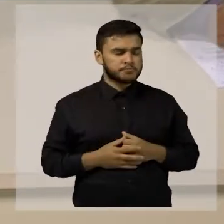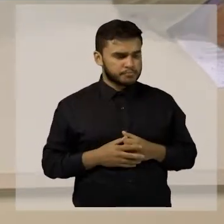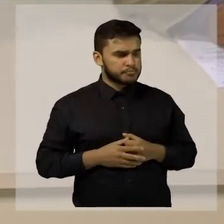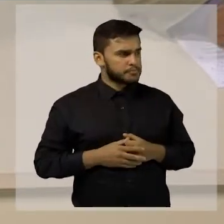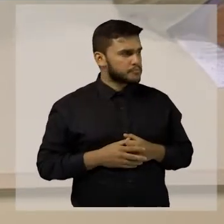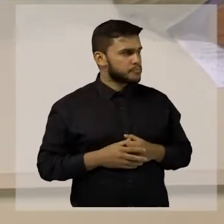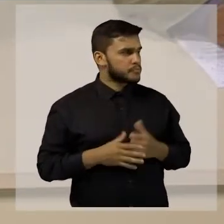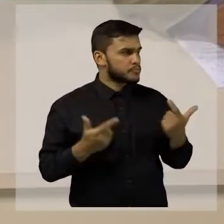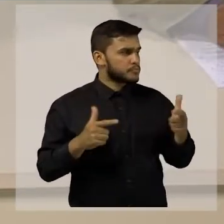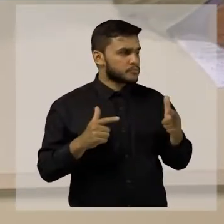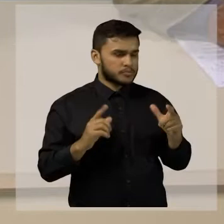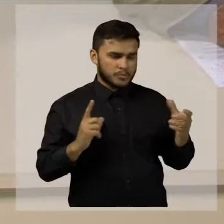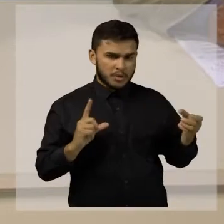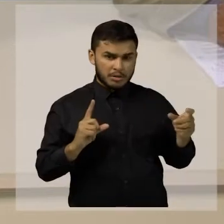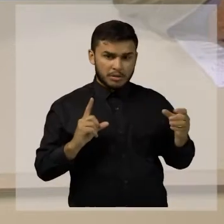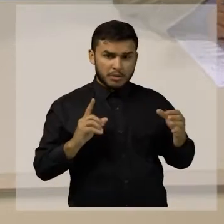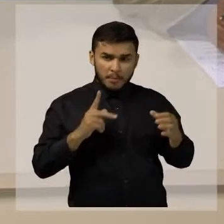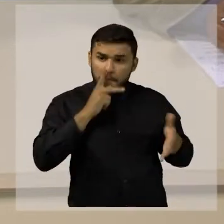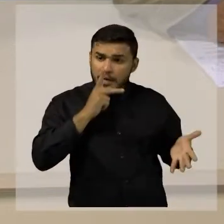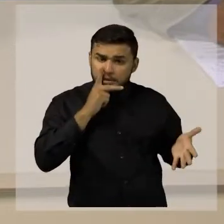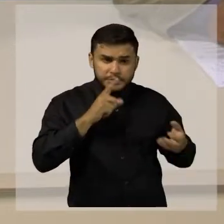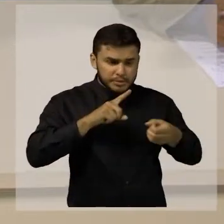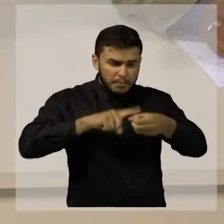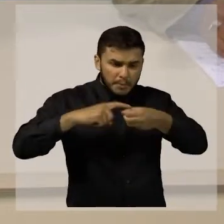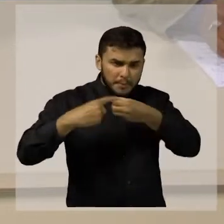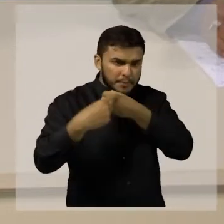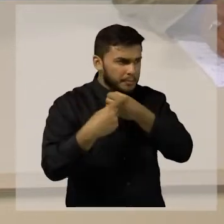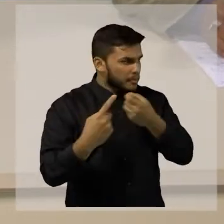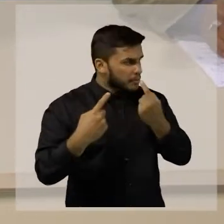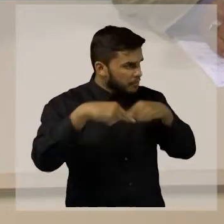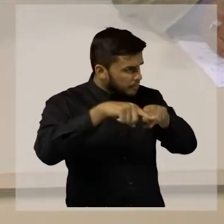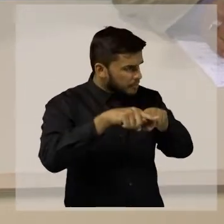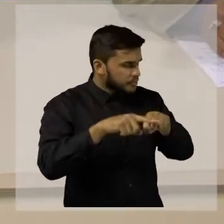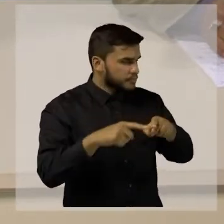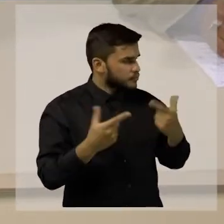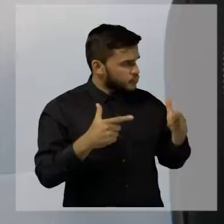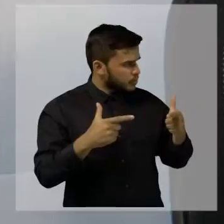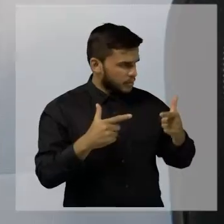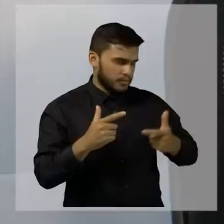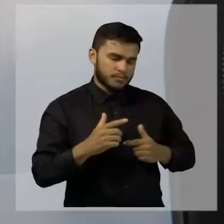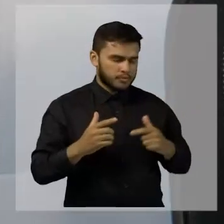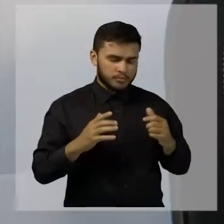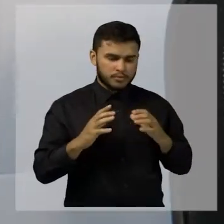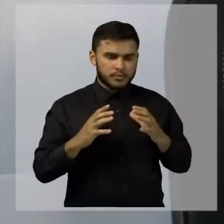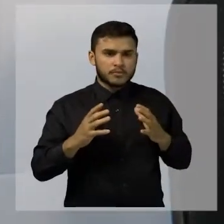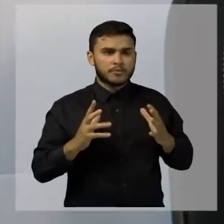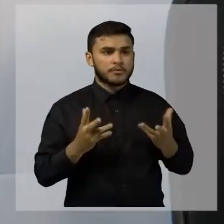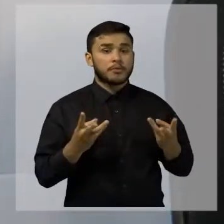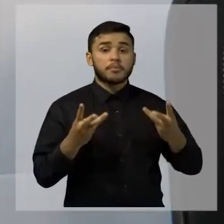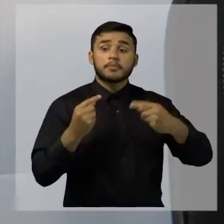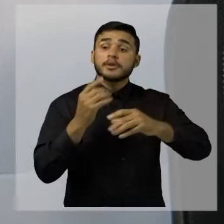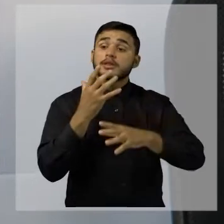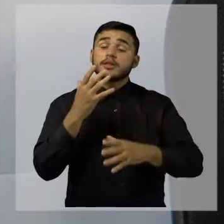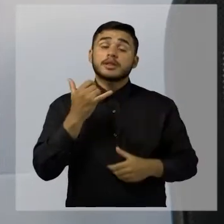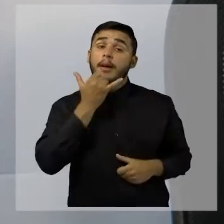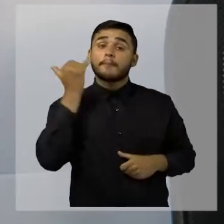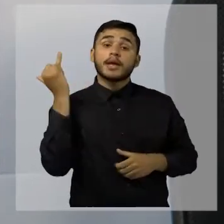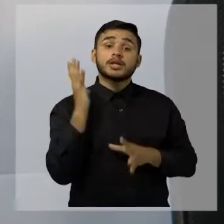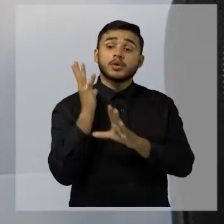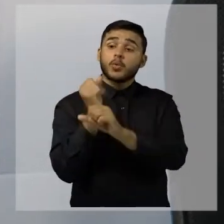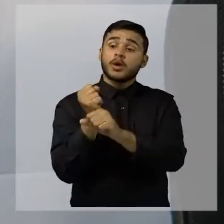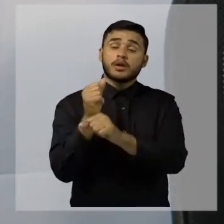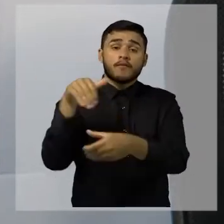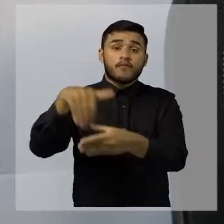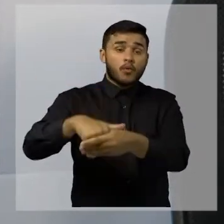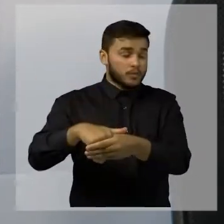de partidos, né? Em 2020, os partidos vão ter que ir com chapa pura, né? Você prevê aí que